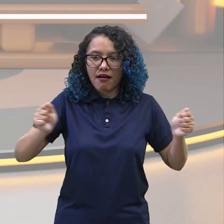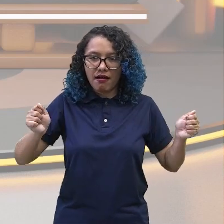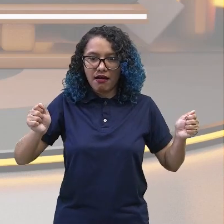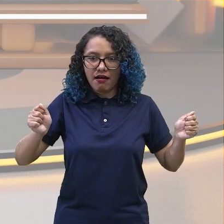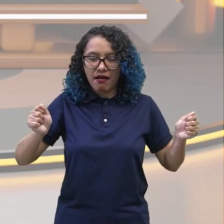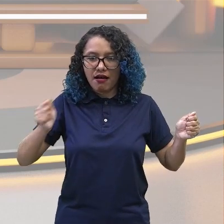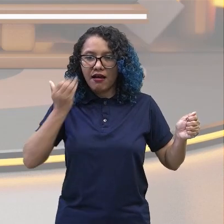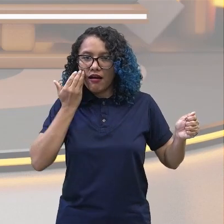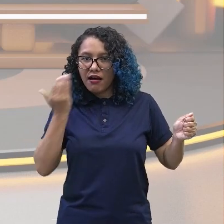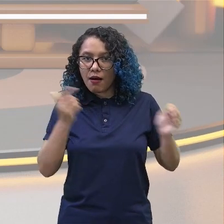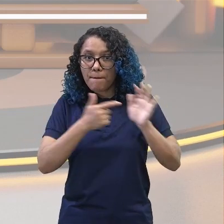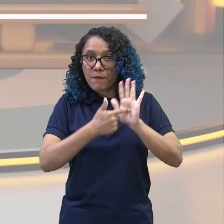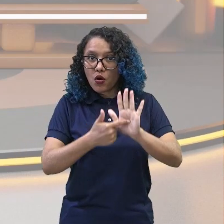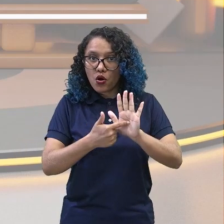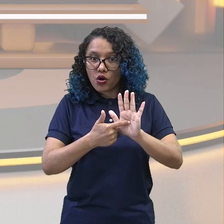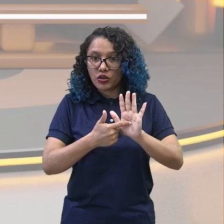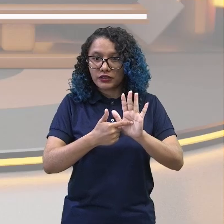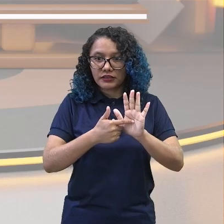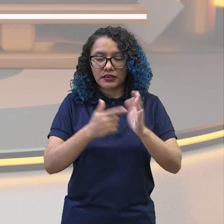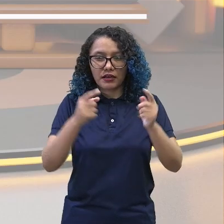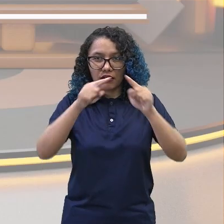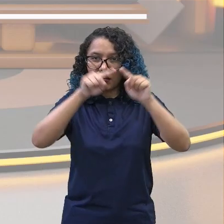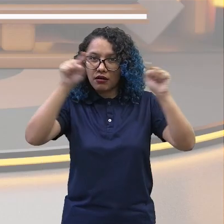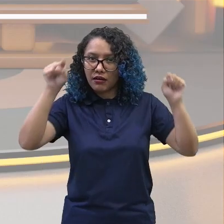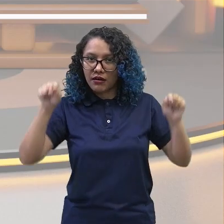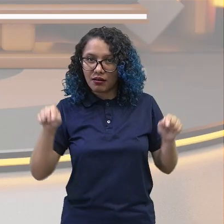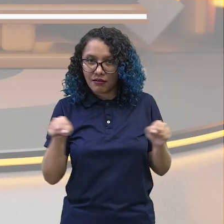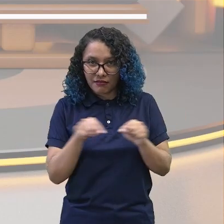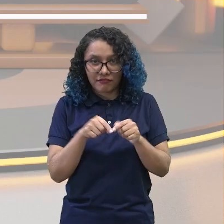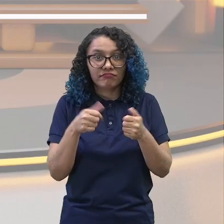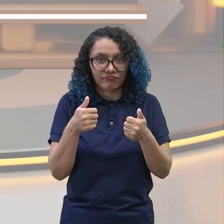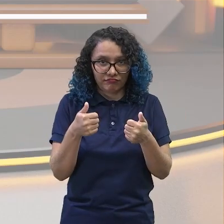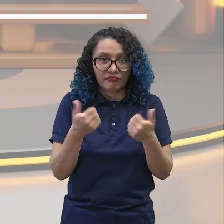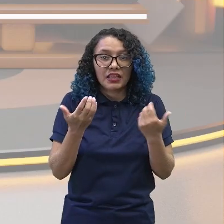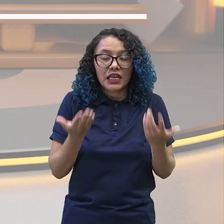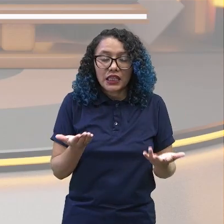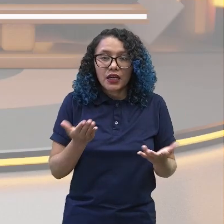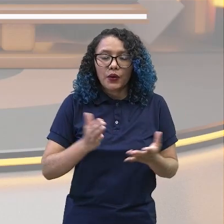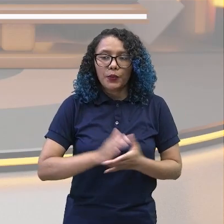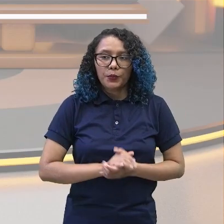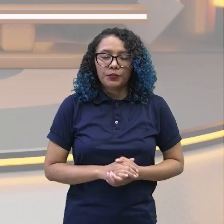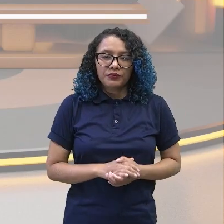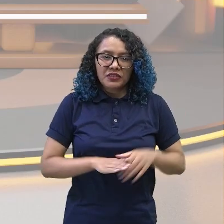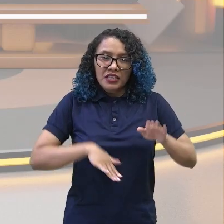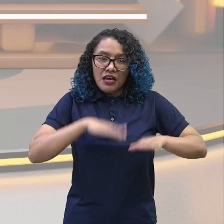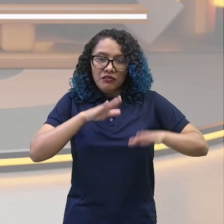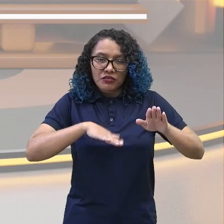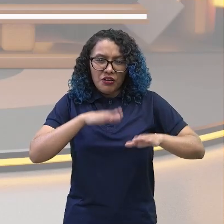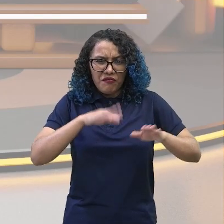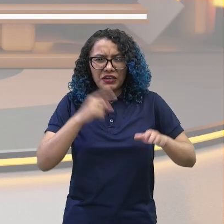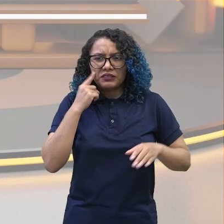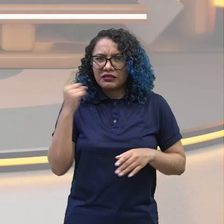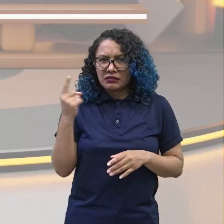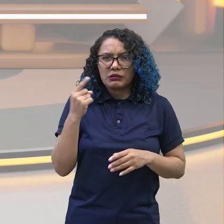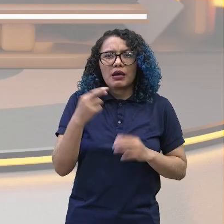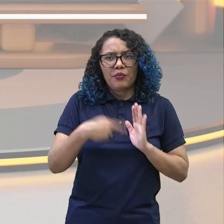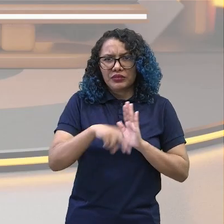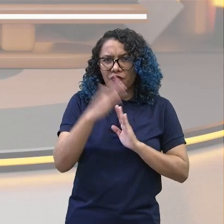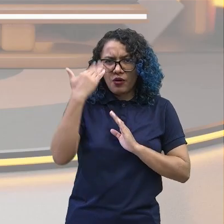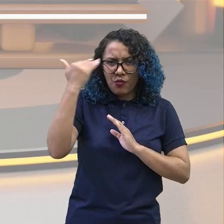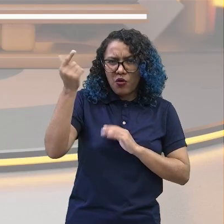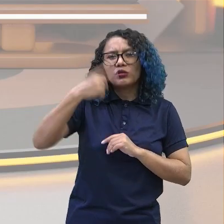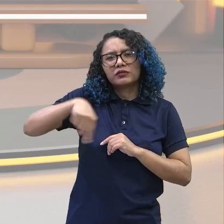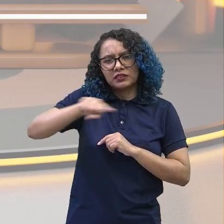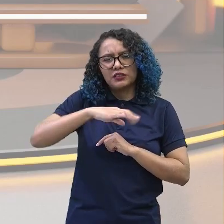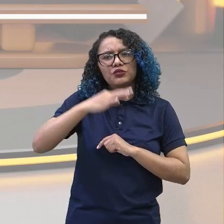aparecendo ali em uma superfície mais retangular. Esse talvez seja o mapa, né, a representação que vocês mais conhecem, porque é a que está mais